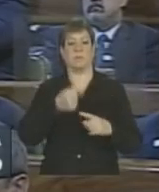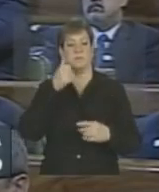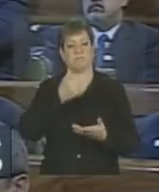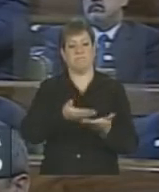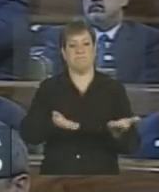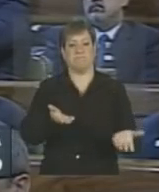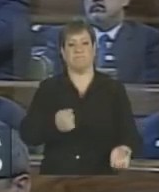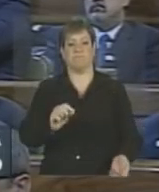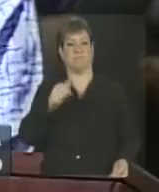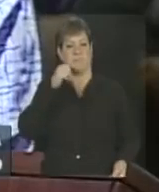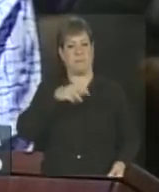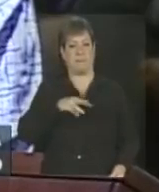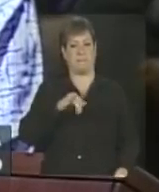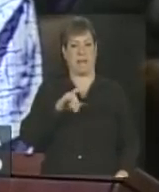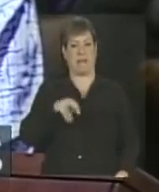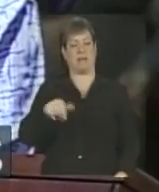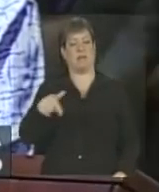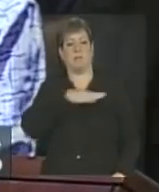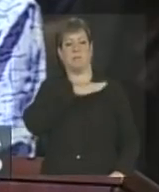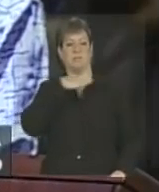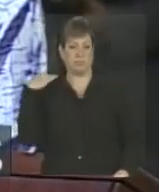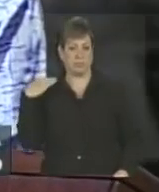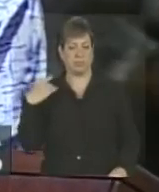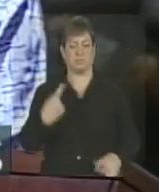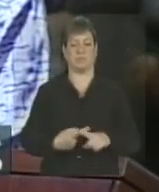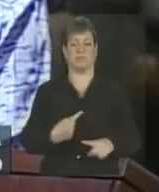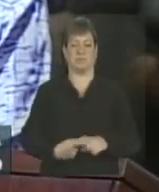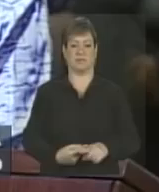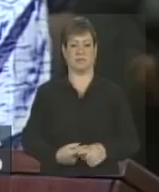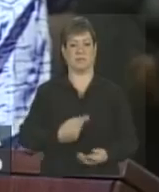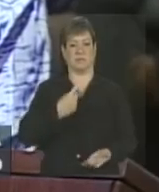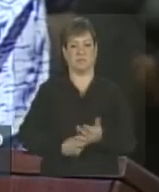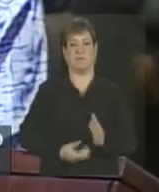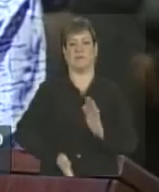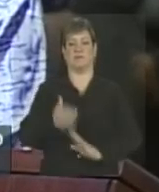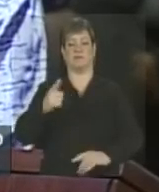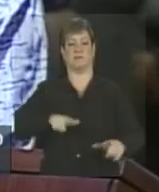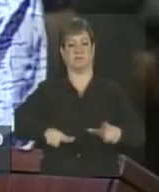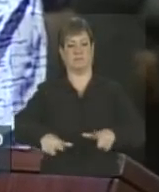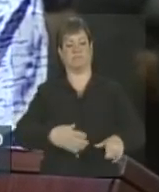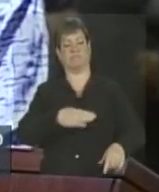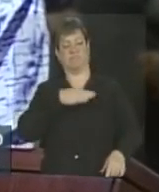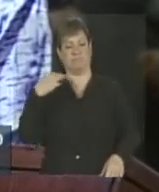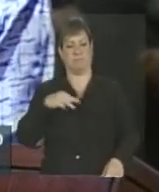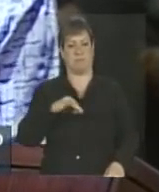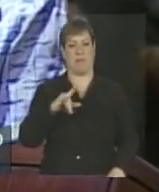Milena Oliveira de Medeiros, morta no cumprimento das suas responsabilidades.